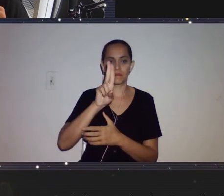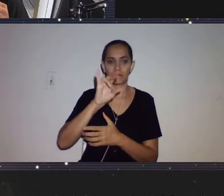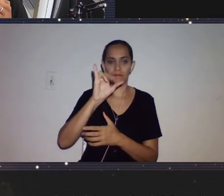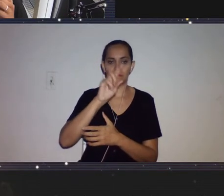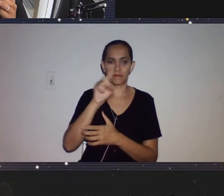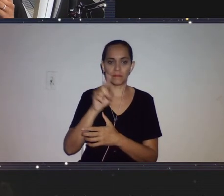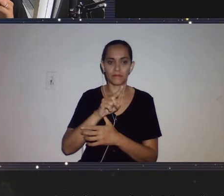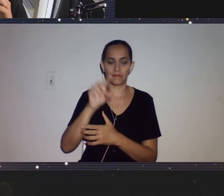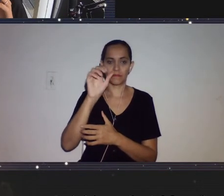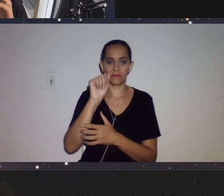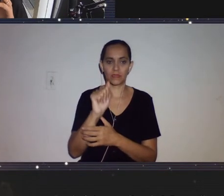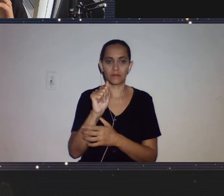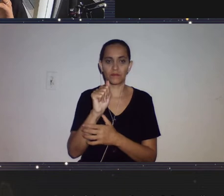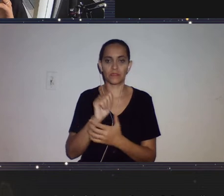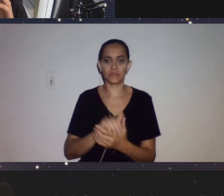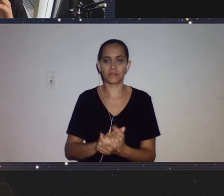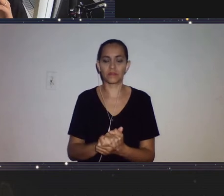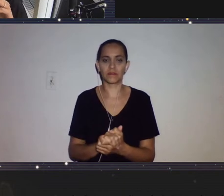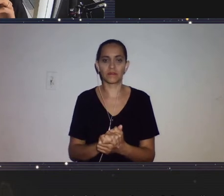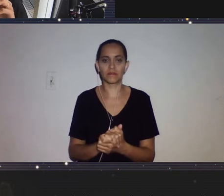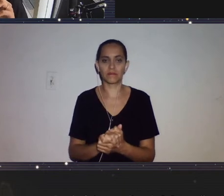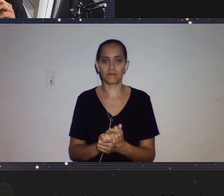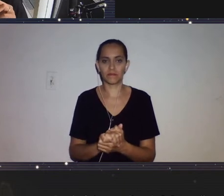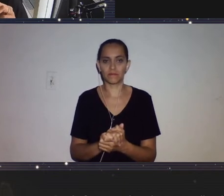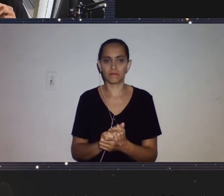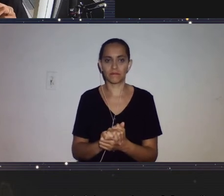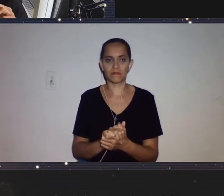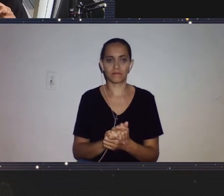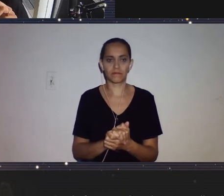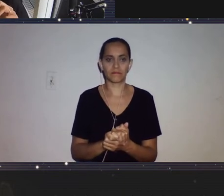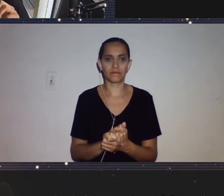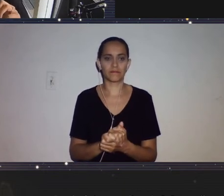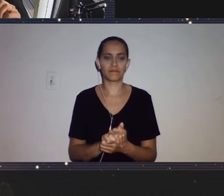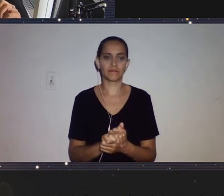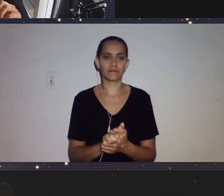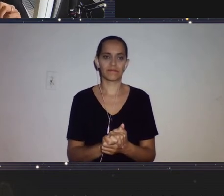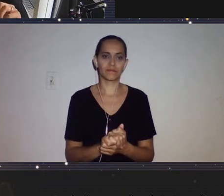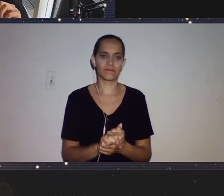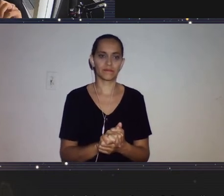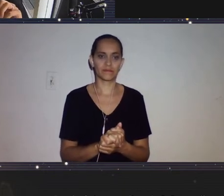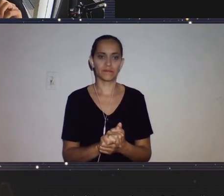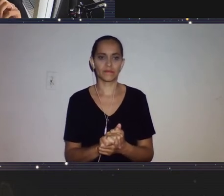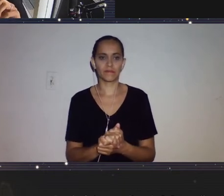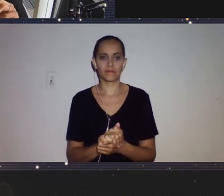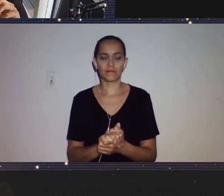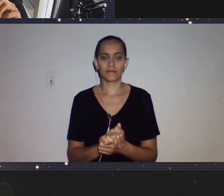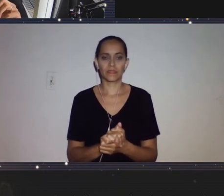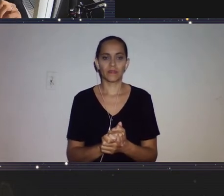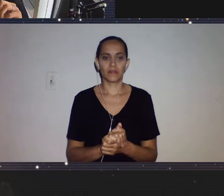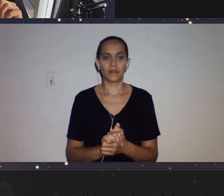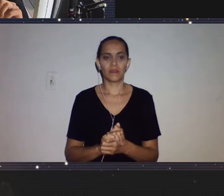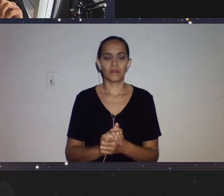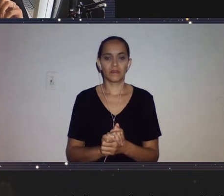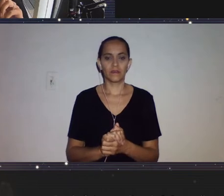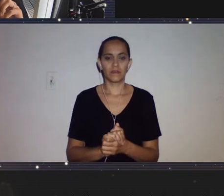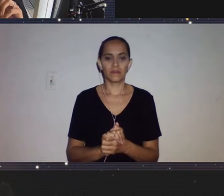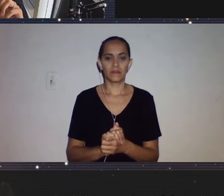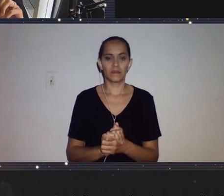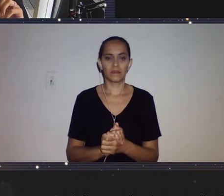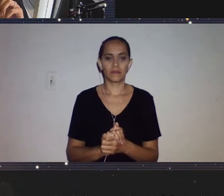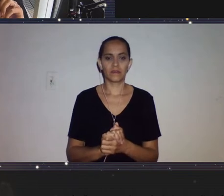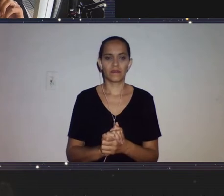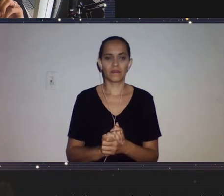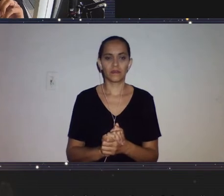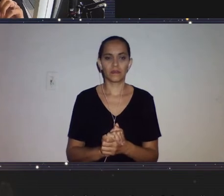Ok, isso aí é uma terceira Luísa, só para explicar. Mas tá, a Sim, Luísa de novo. O processo de mudança para outro país